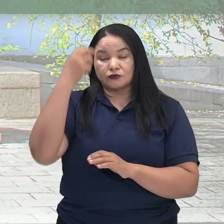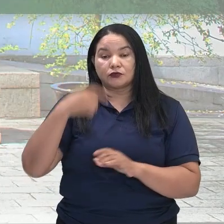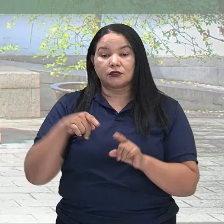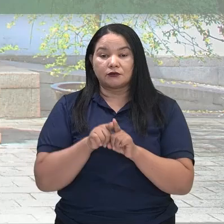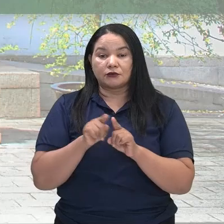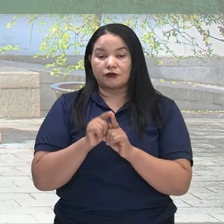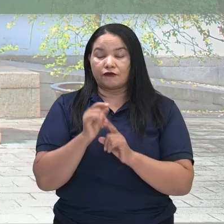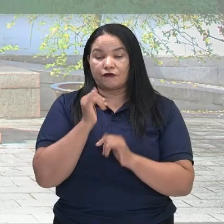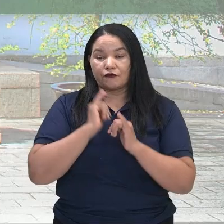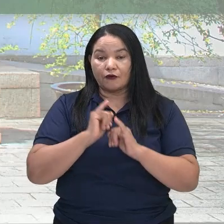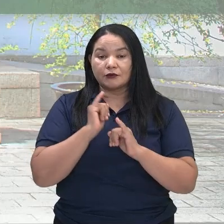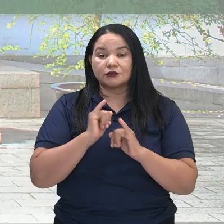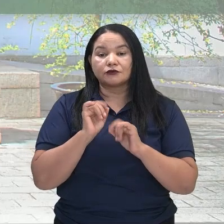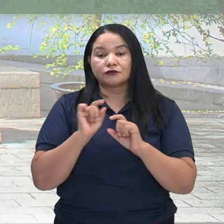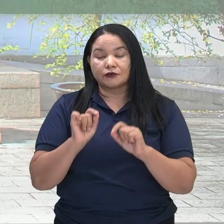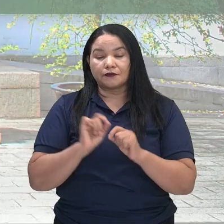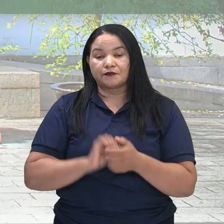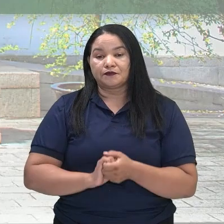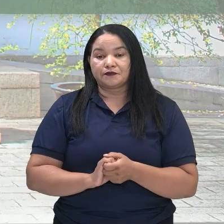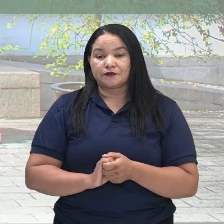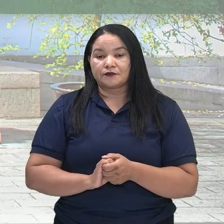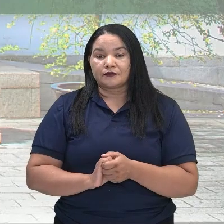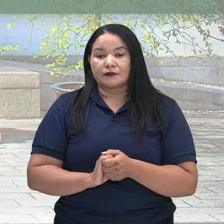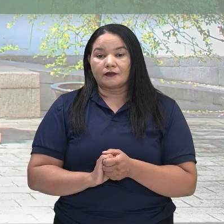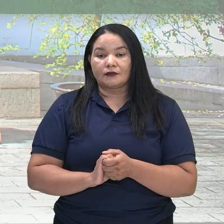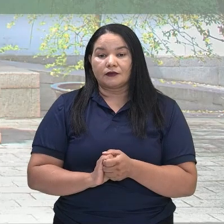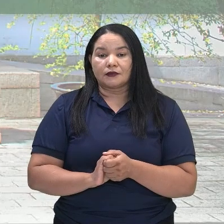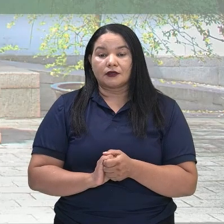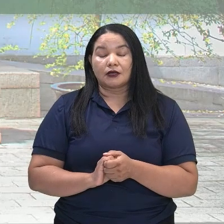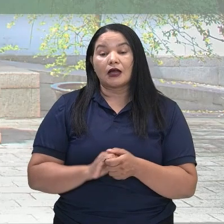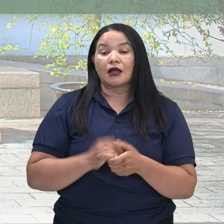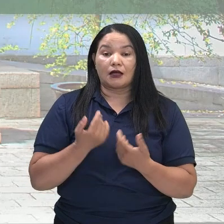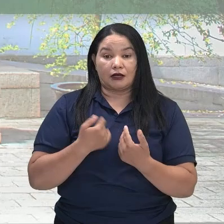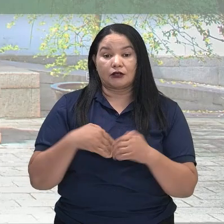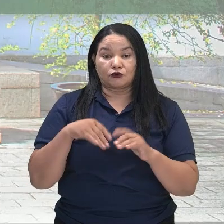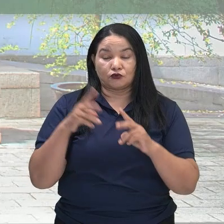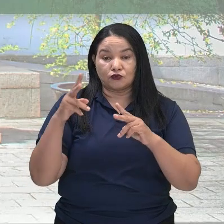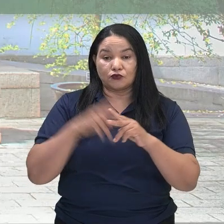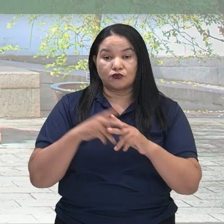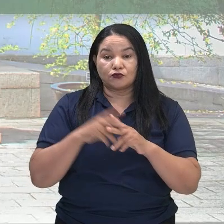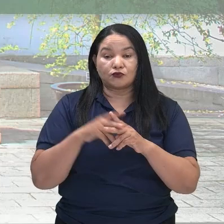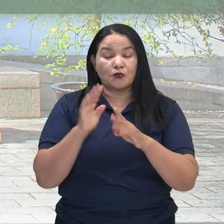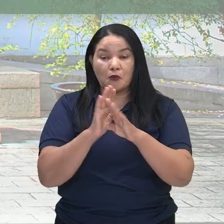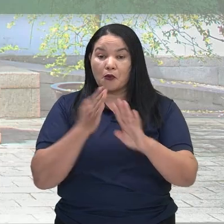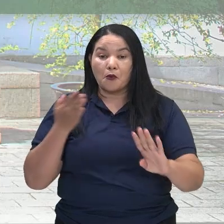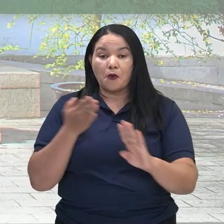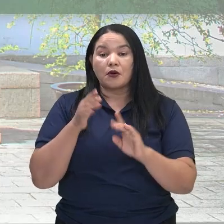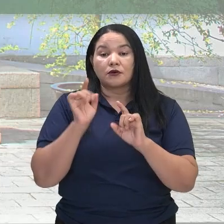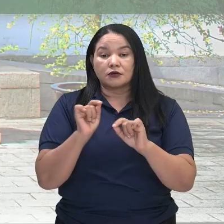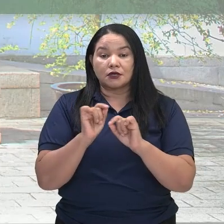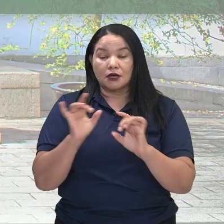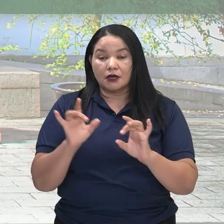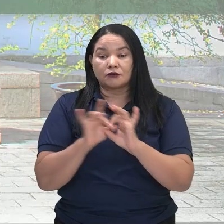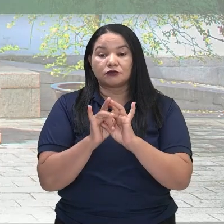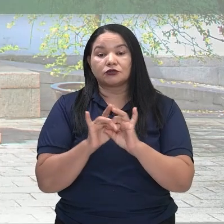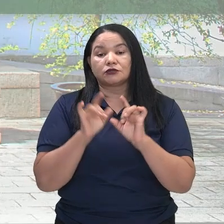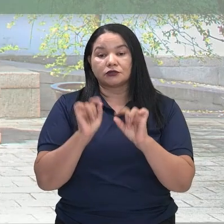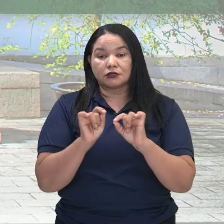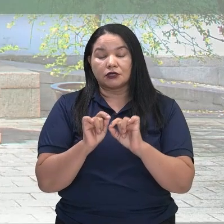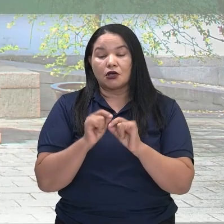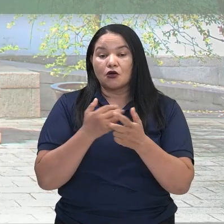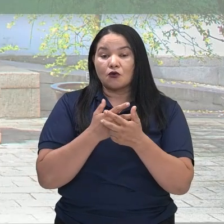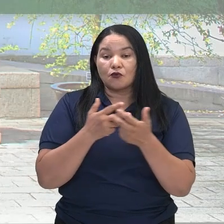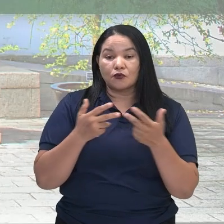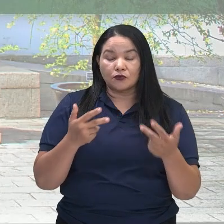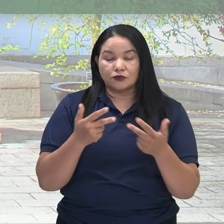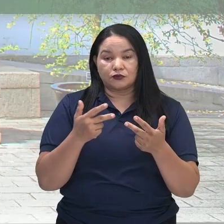informações. Bom, o Kung Fu, a sua filosofia, busca o quê? A harmonia entre as